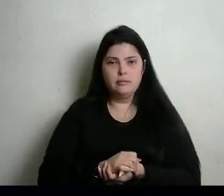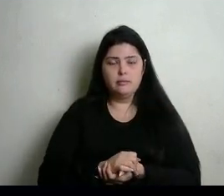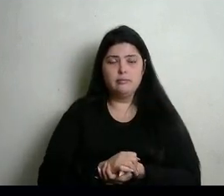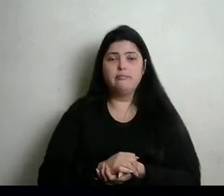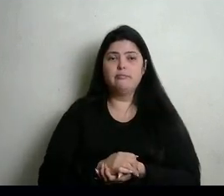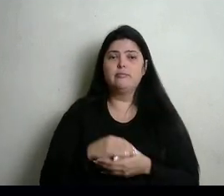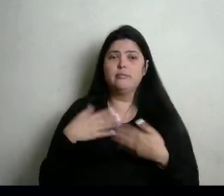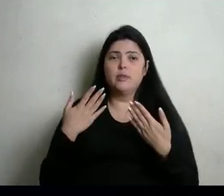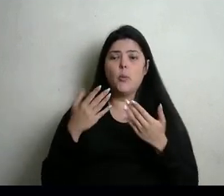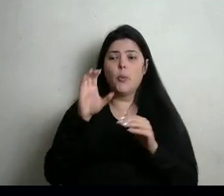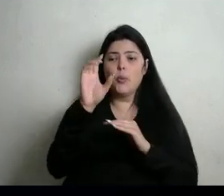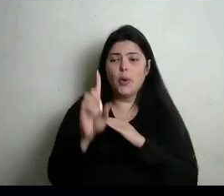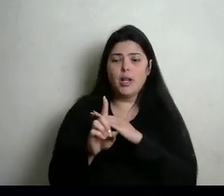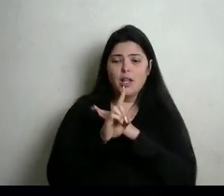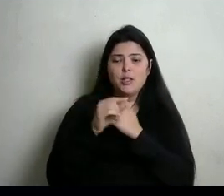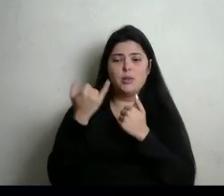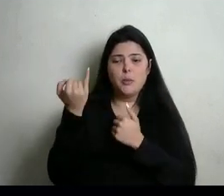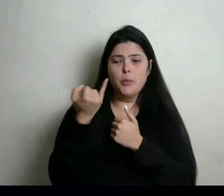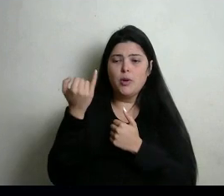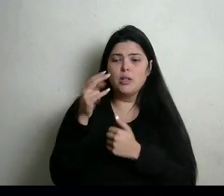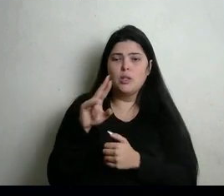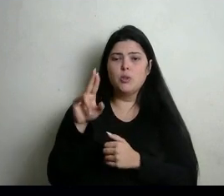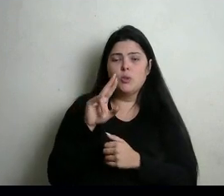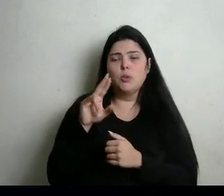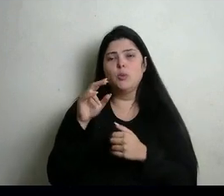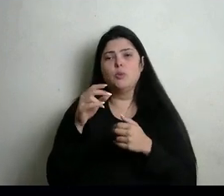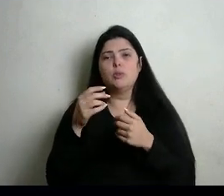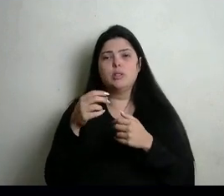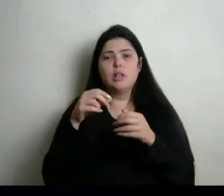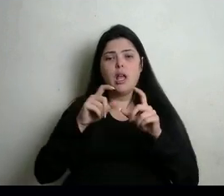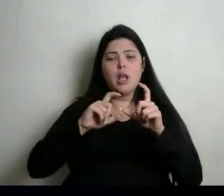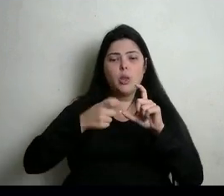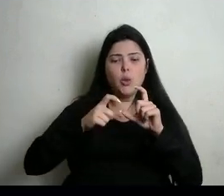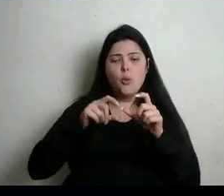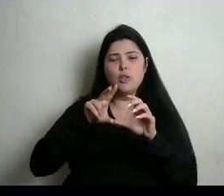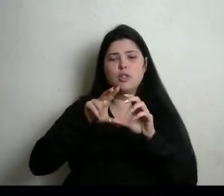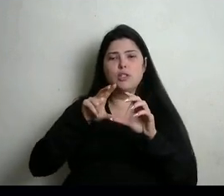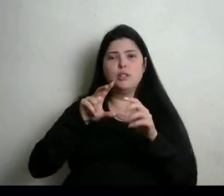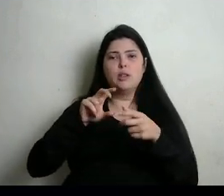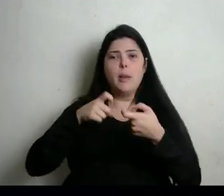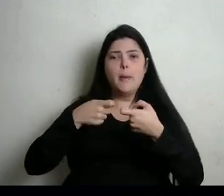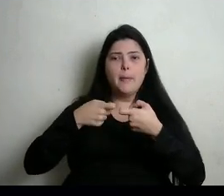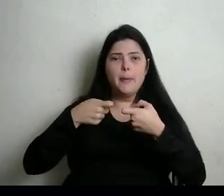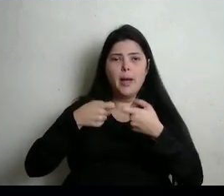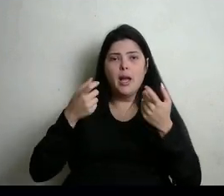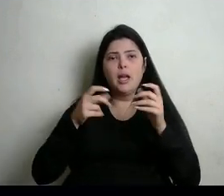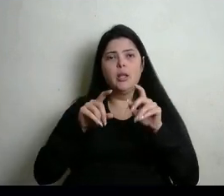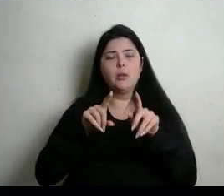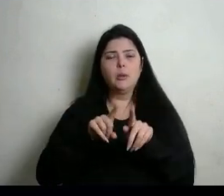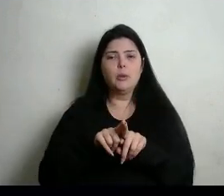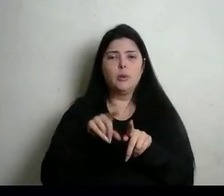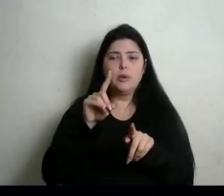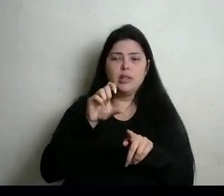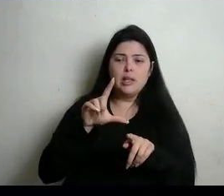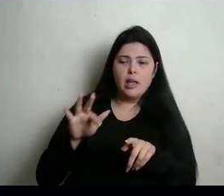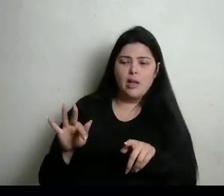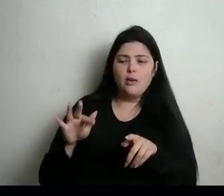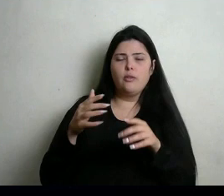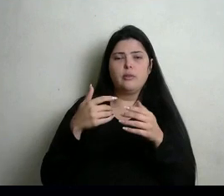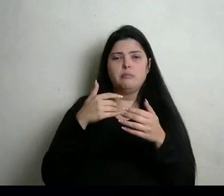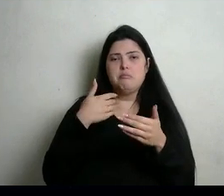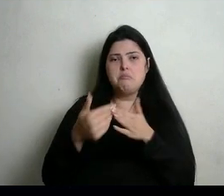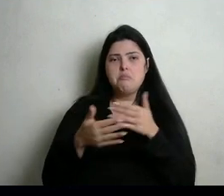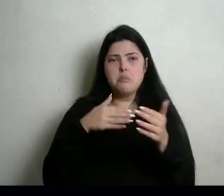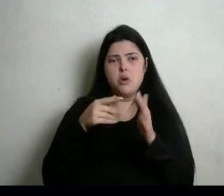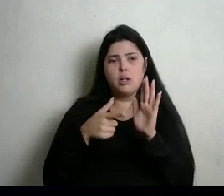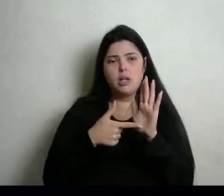cliente, não importa se a gente usa C Sharp, Node, Python, Rust, Delphi. O nosso cliente não importa se o código que a